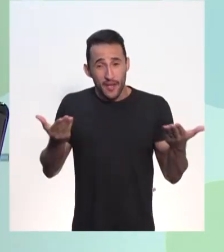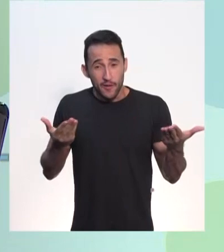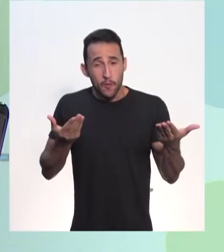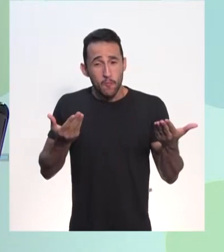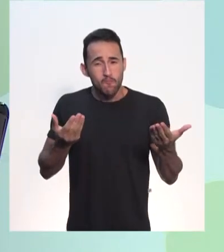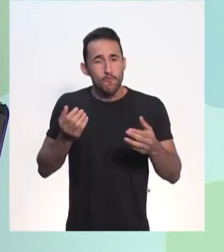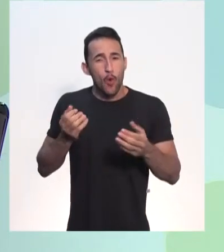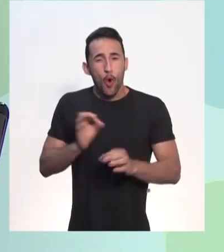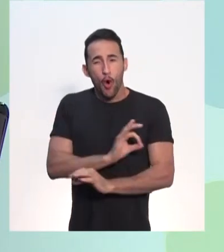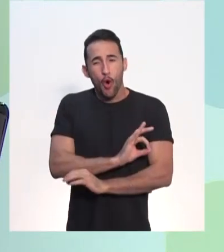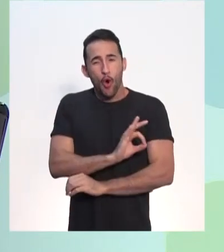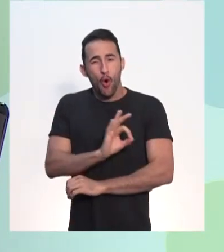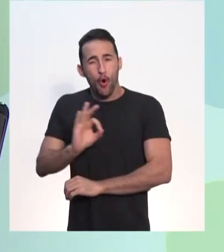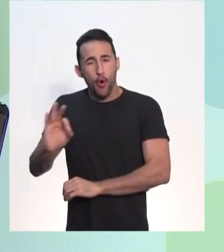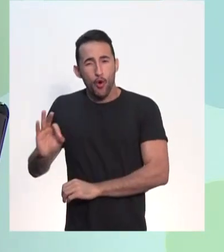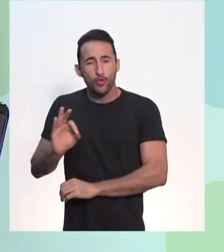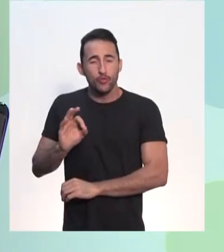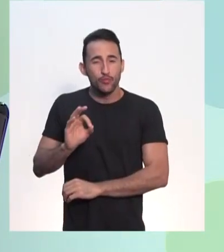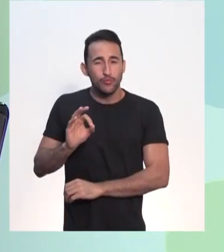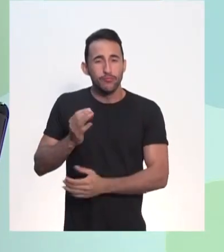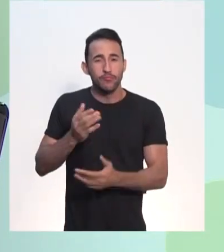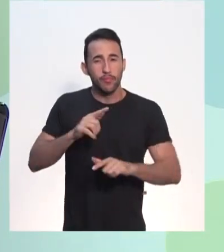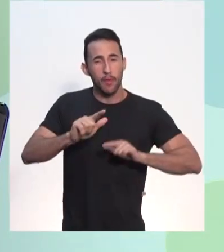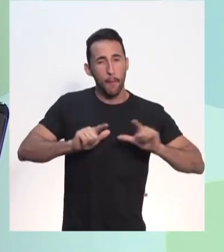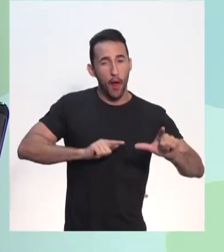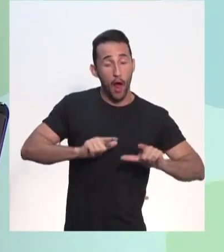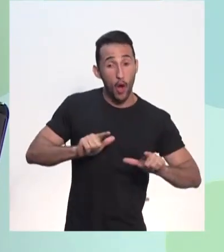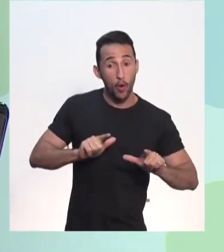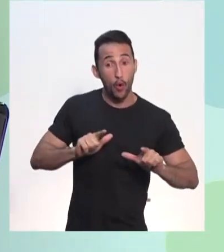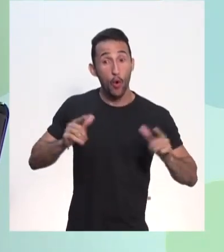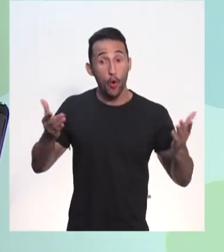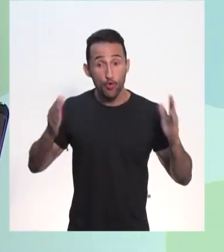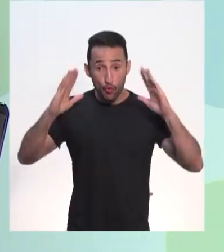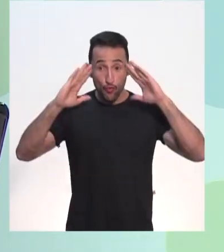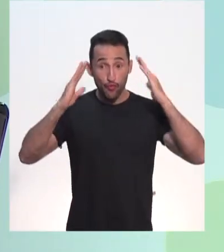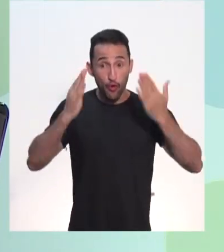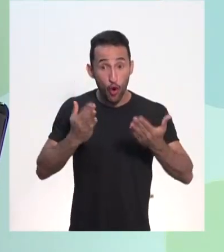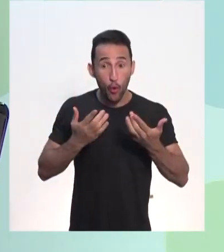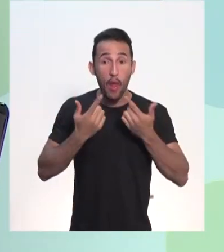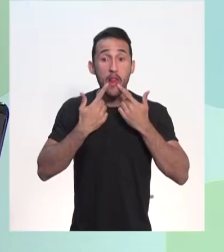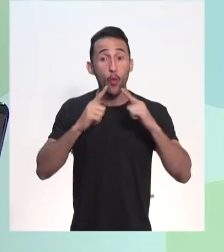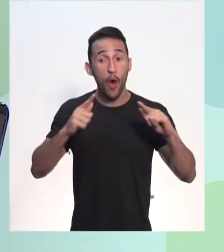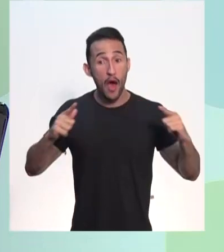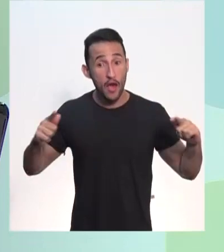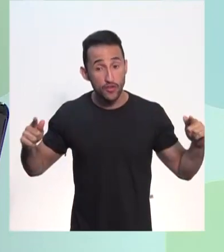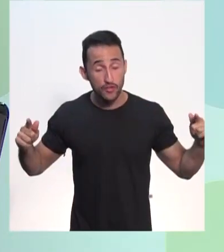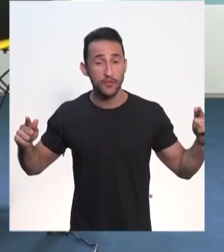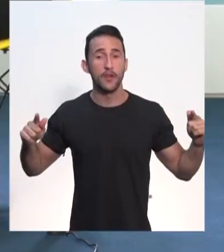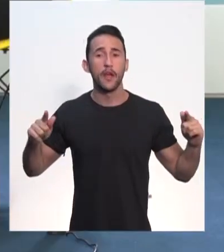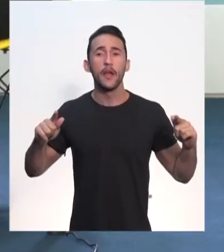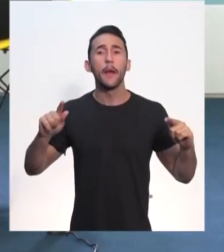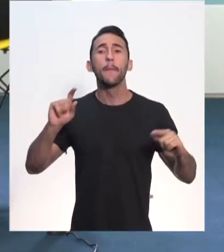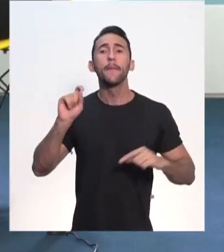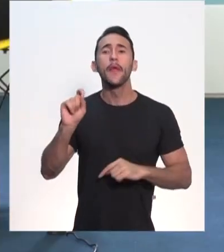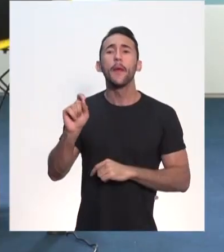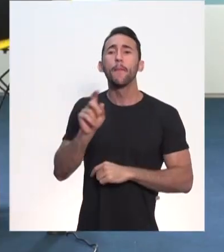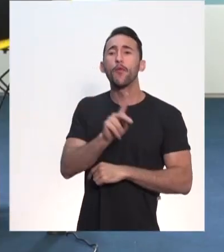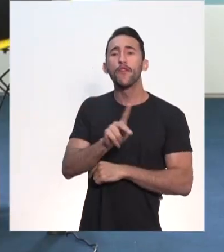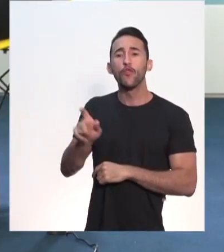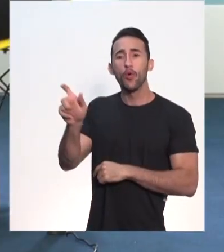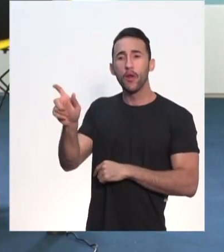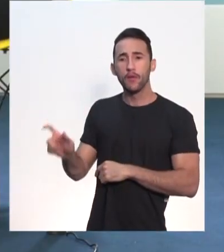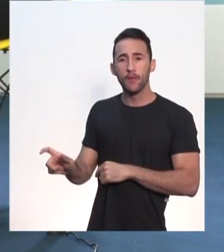a ATPC voltada para a área de linguagens. Estamos aqui com a presença da professora Liliane da Coped, que